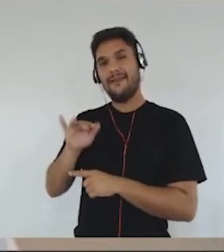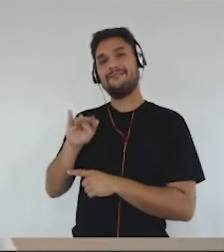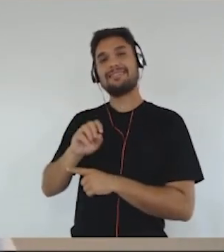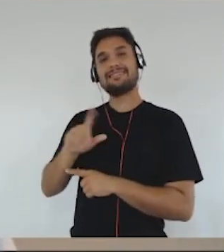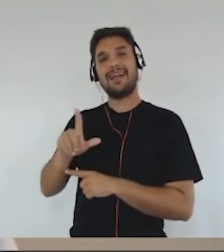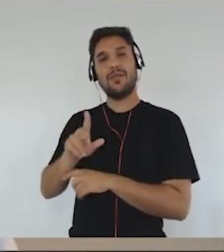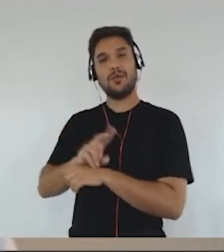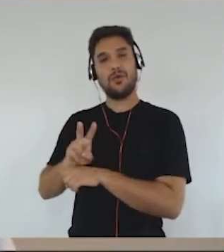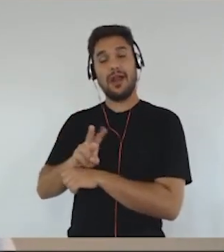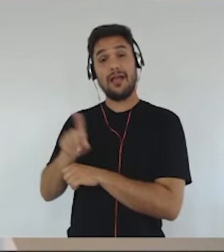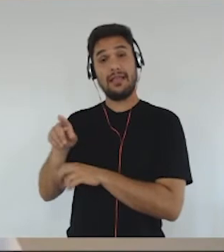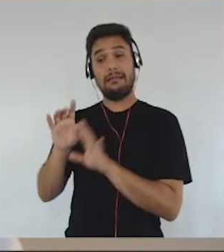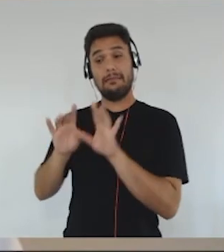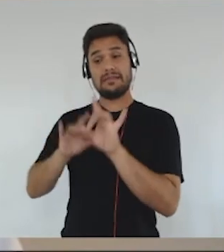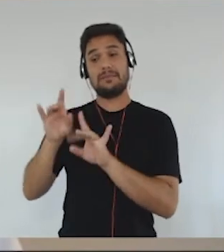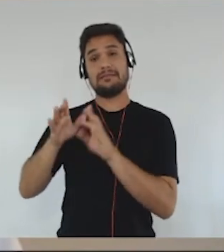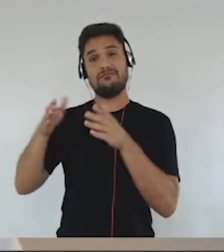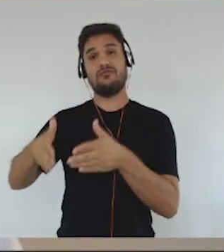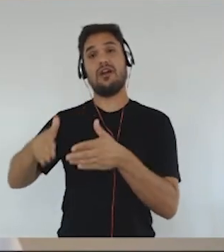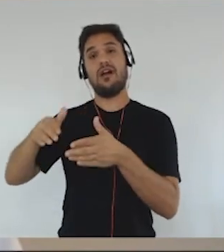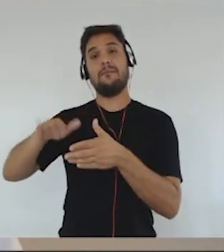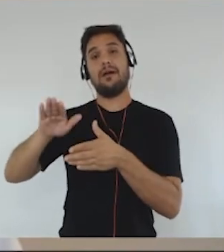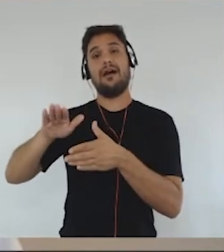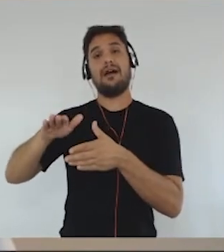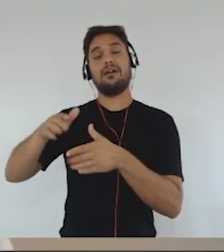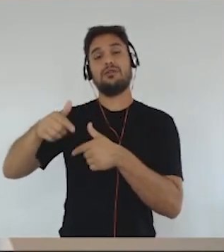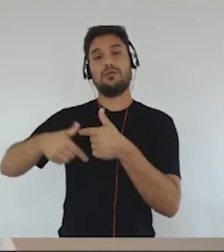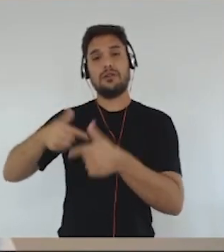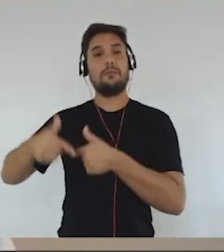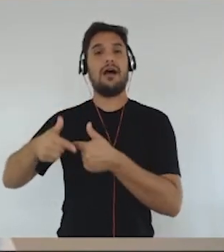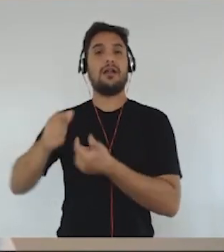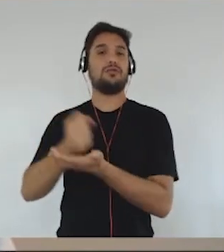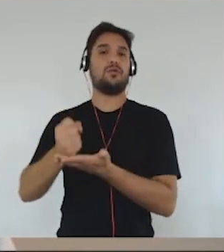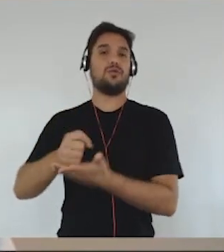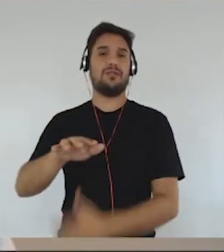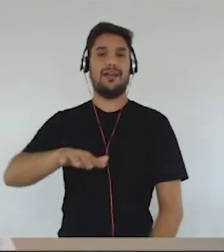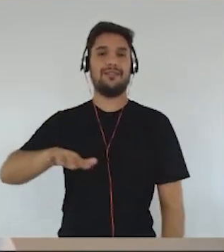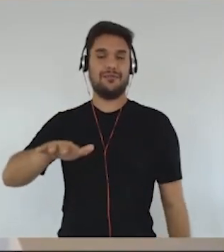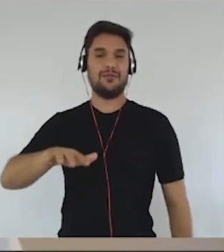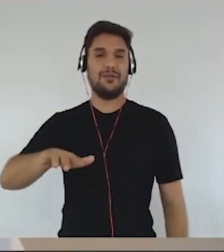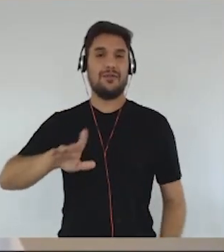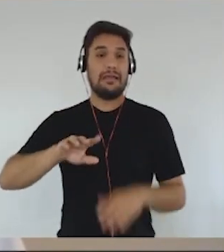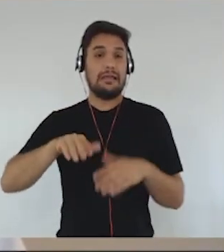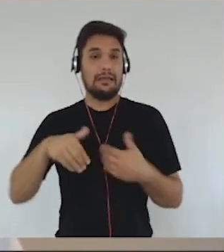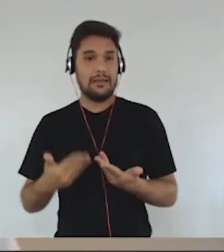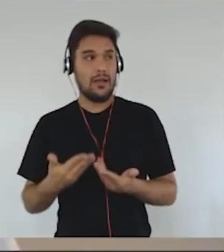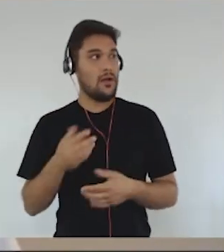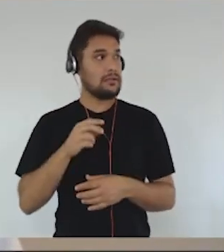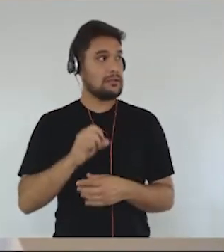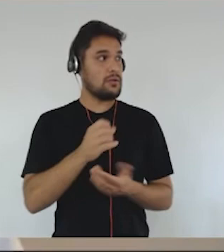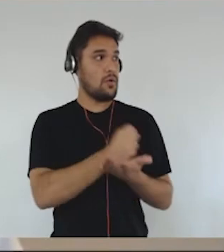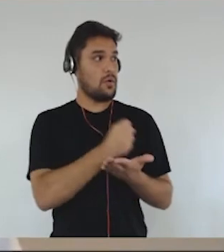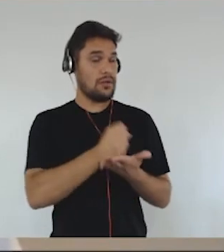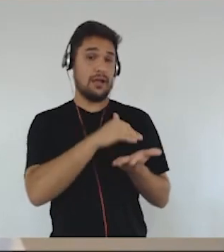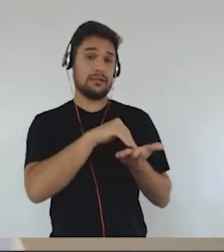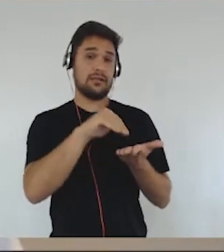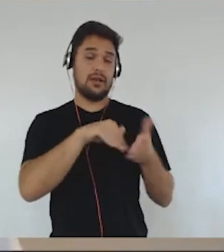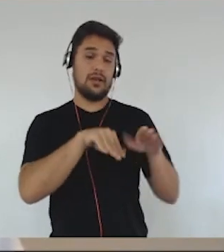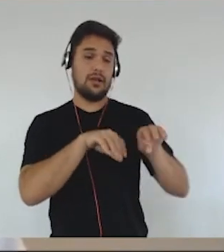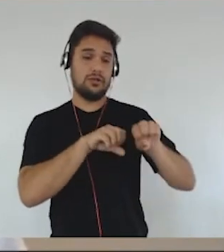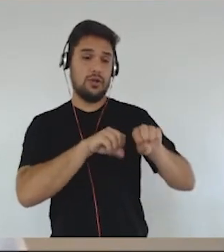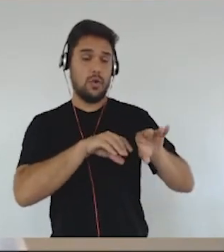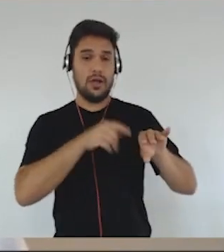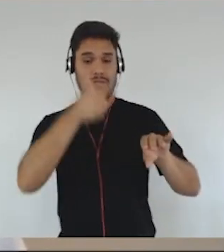uma pessoa que tem especialização na atividade fim daquela relação contratual. Então, se é um contrato da Secretaria de Educação,